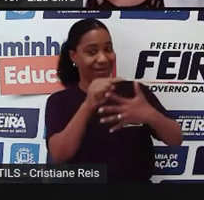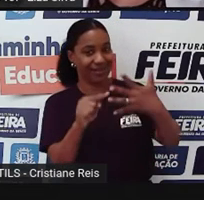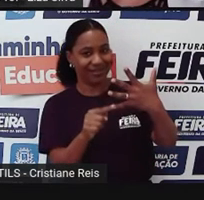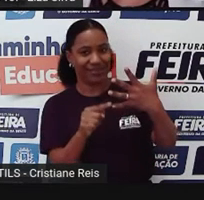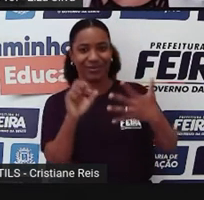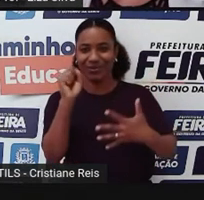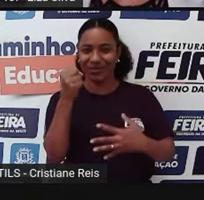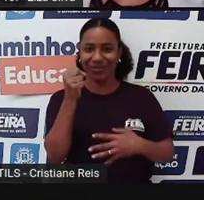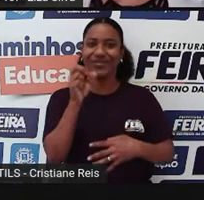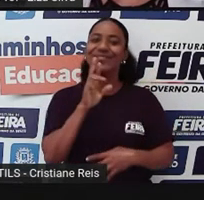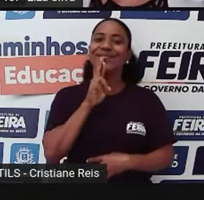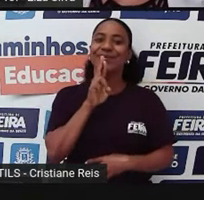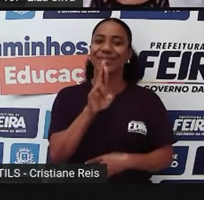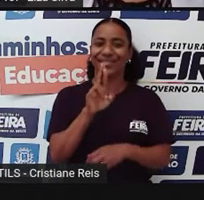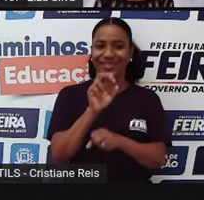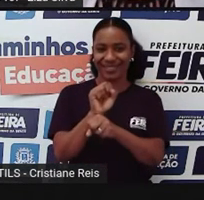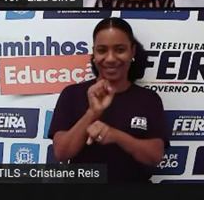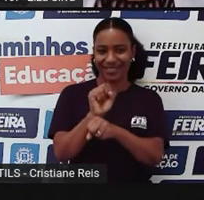responder